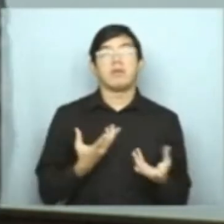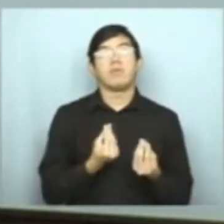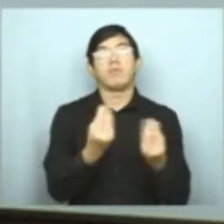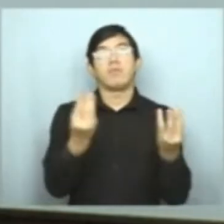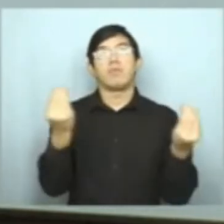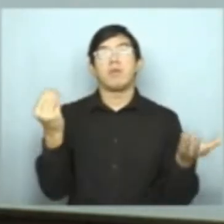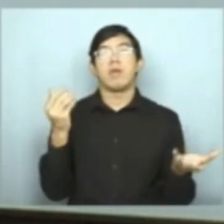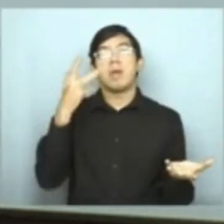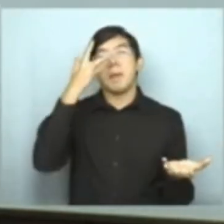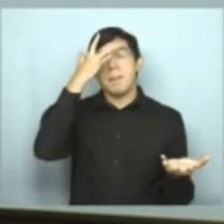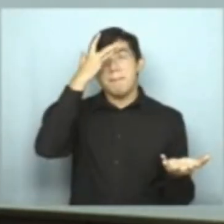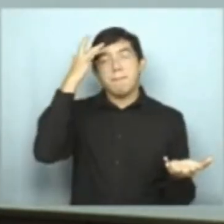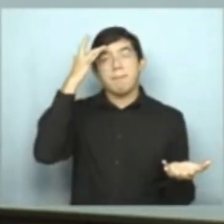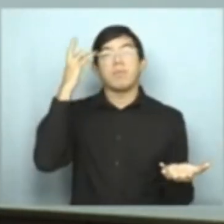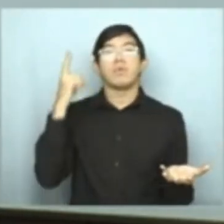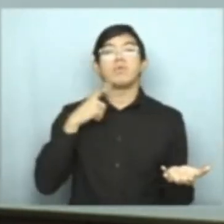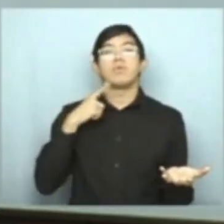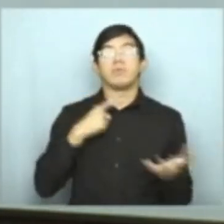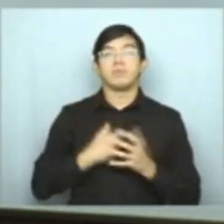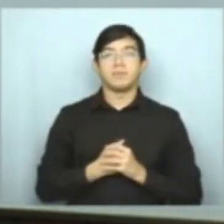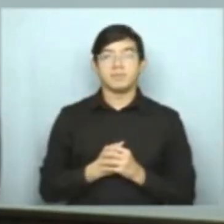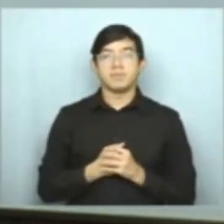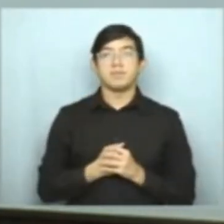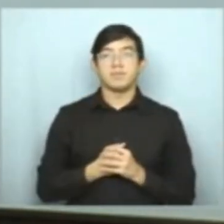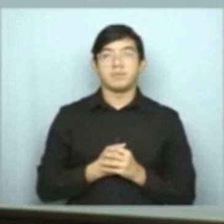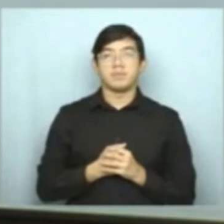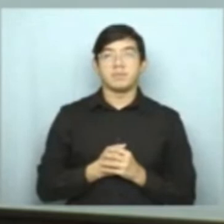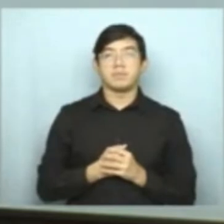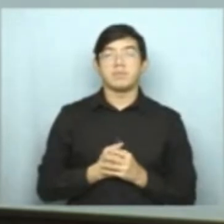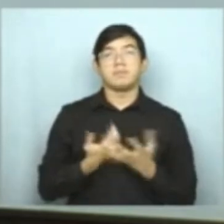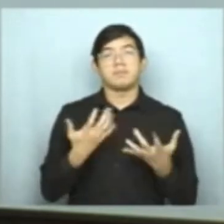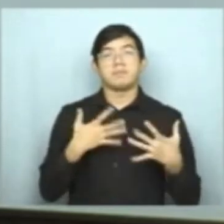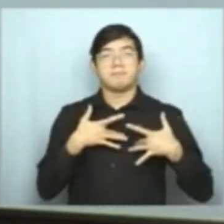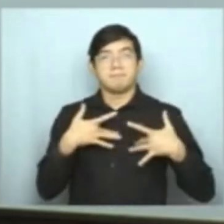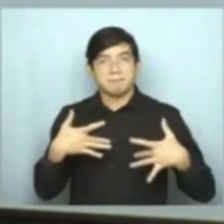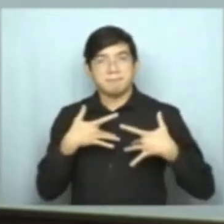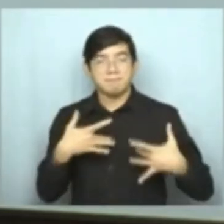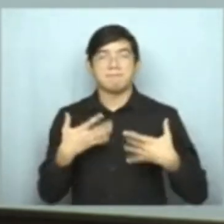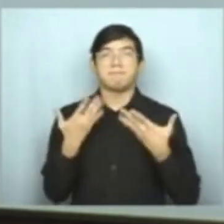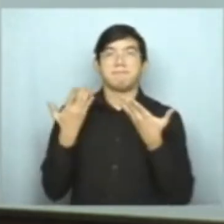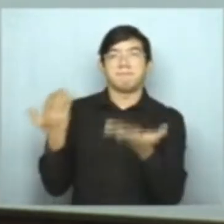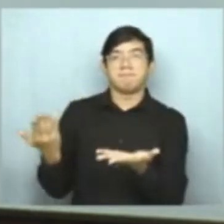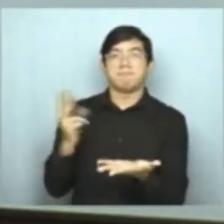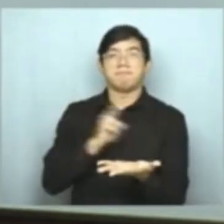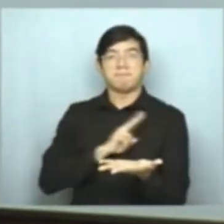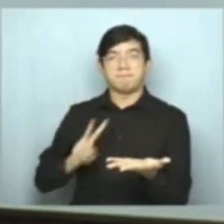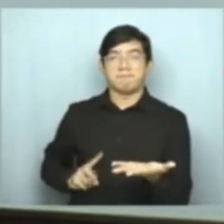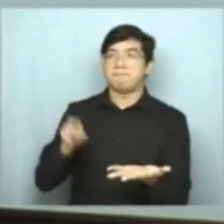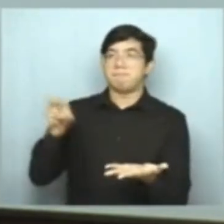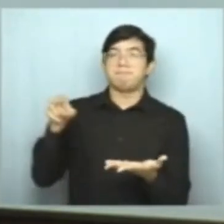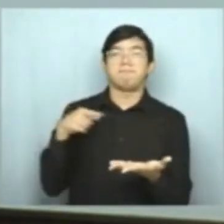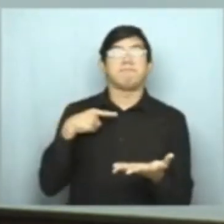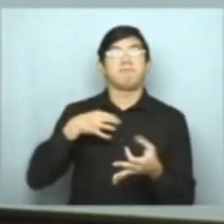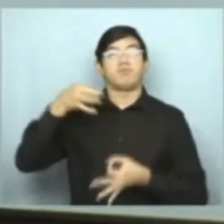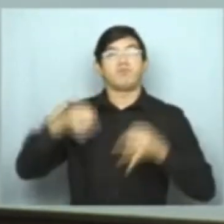gente é no sentido de expressar a solidariedade pelo fato do colega ser injustiçado.